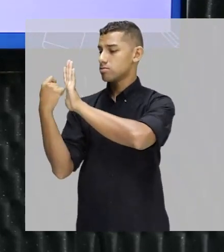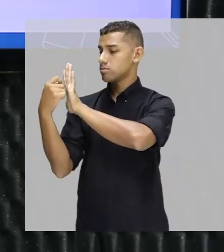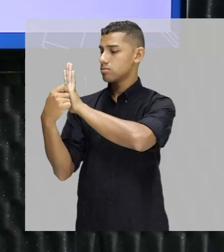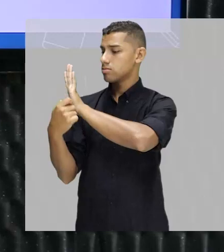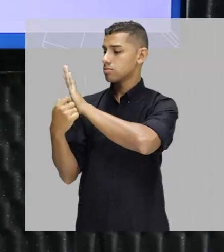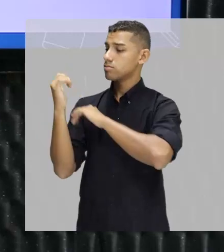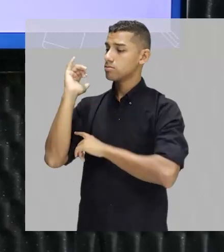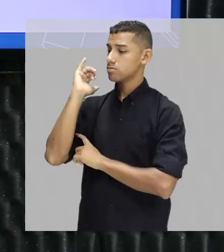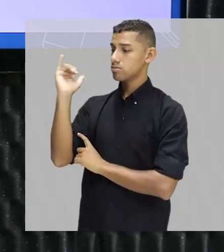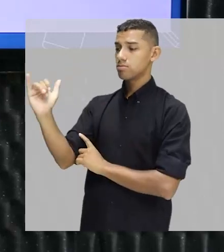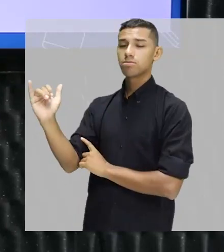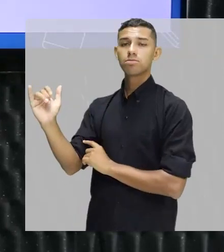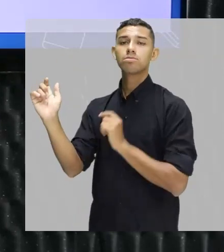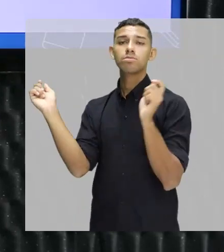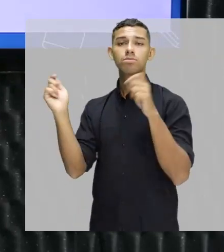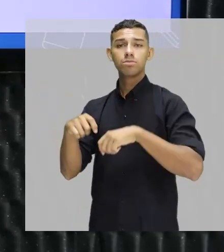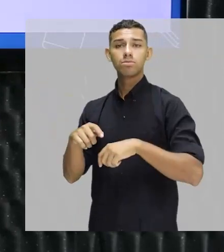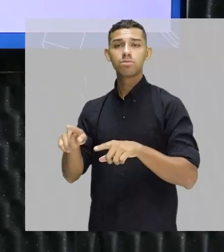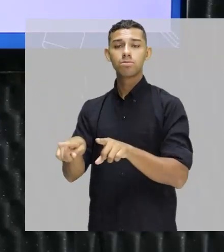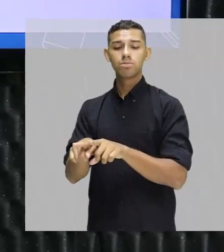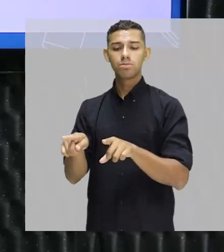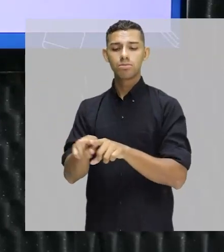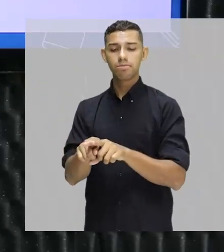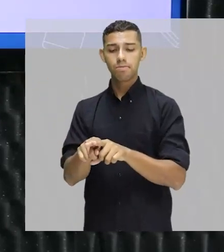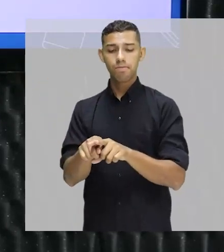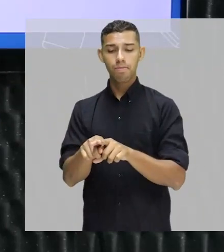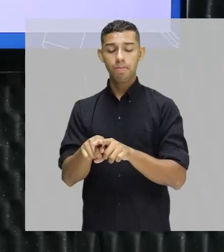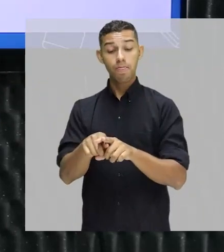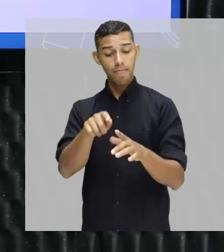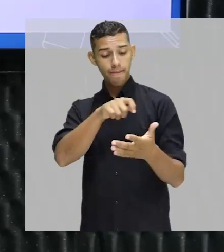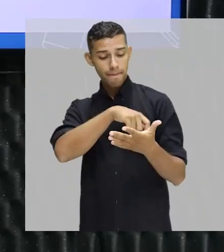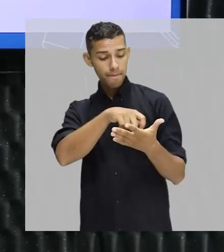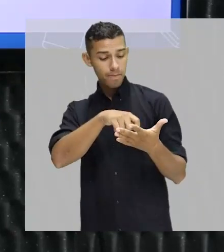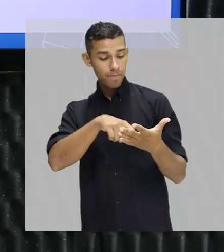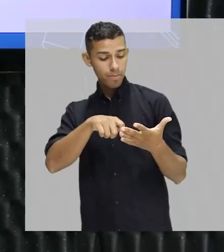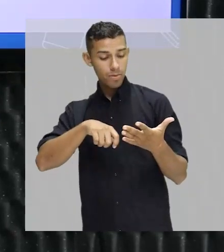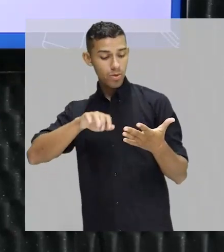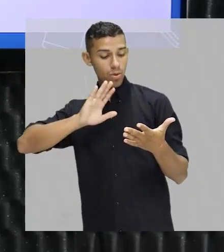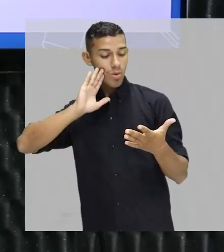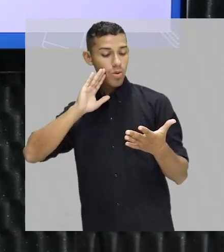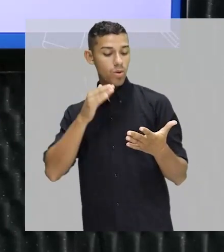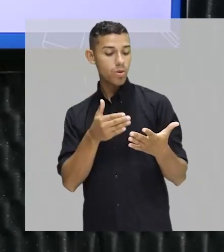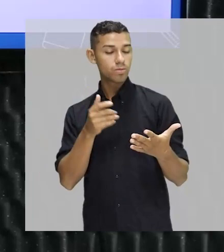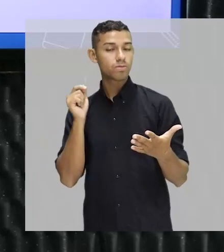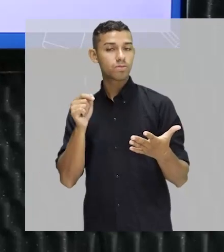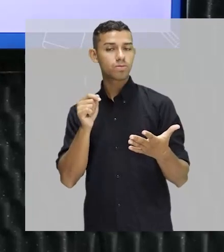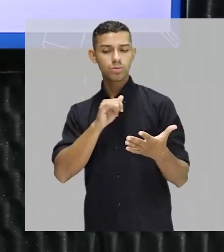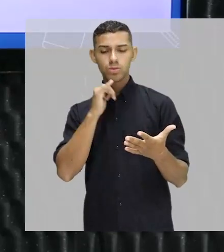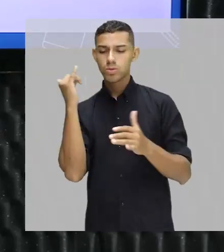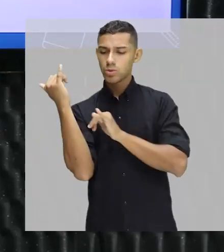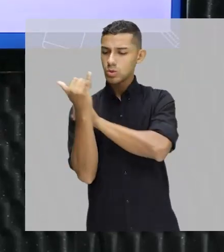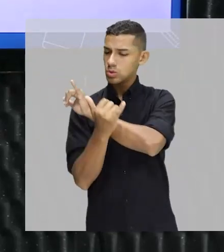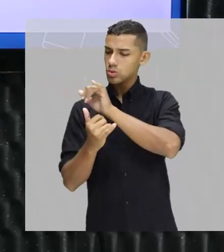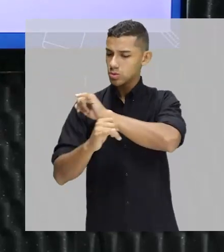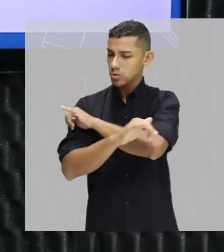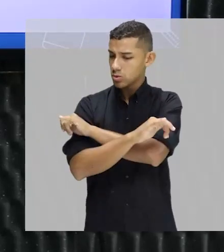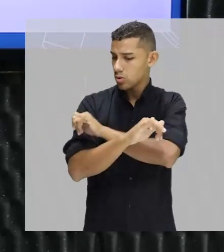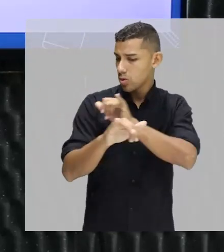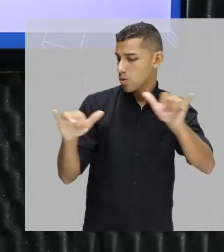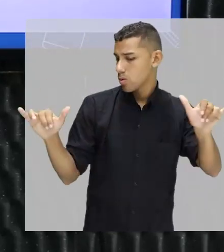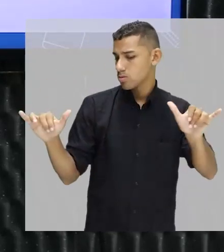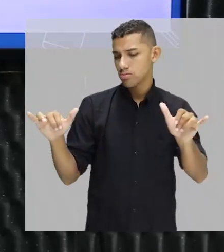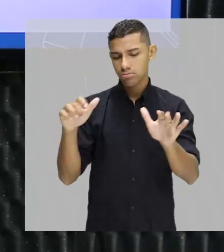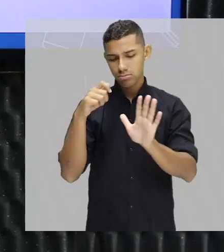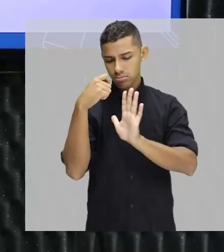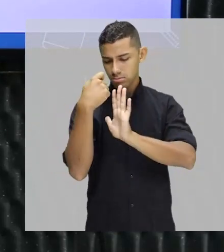uma intencionalidade. A escrita ela tem uma funcionalidade. Qual seria? Informar, descrever.